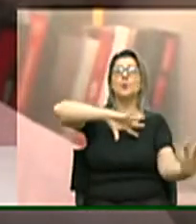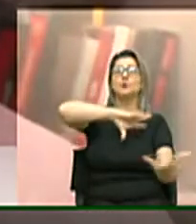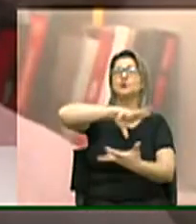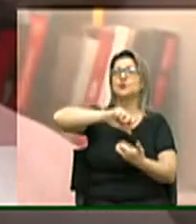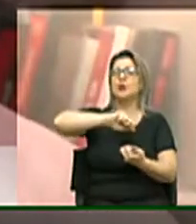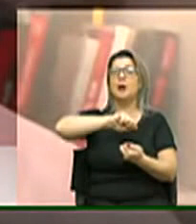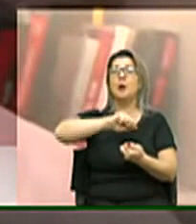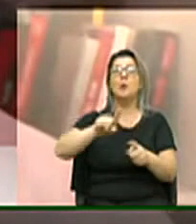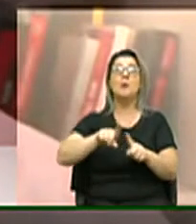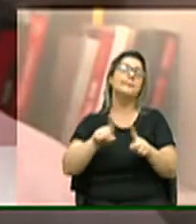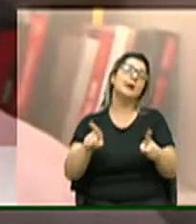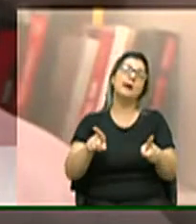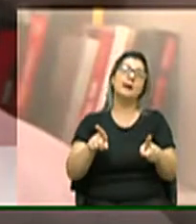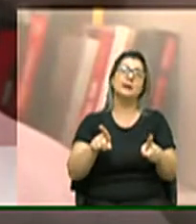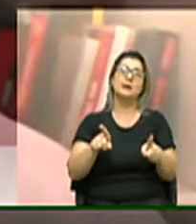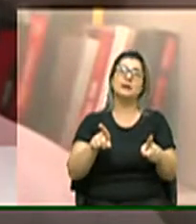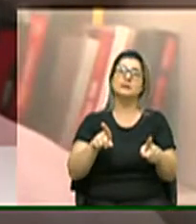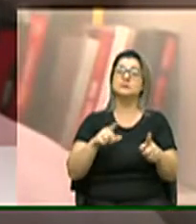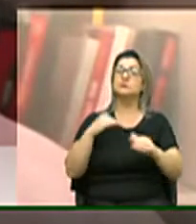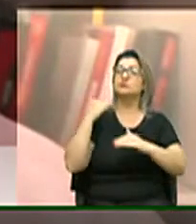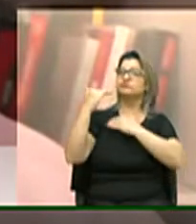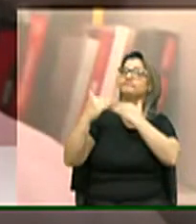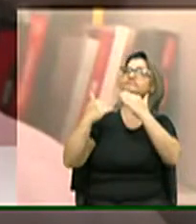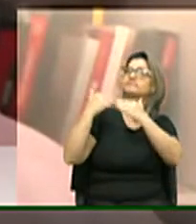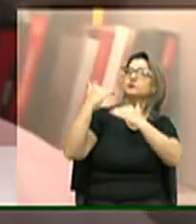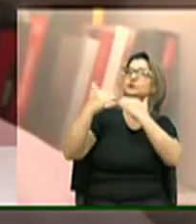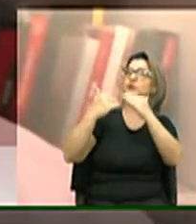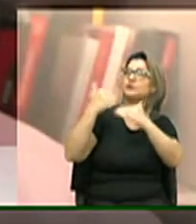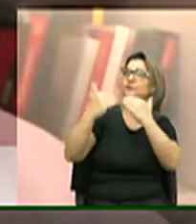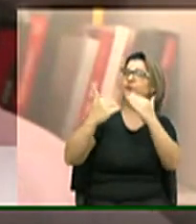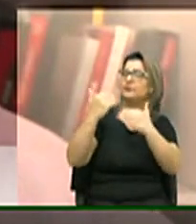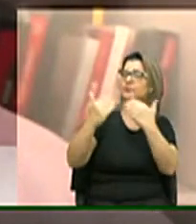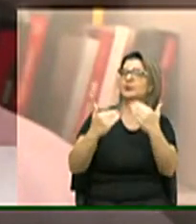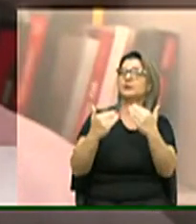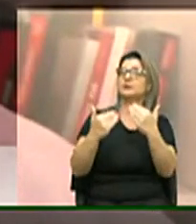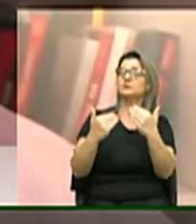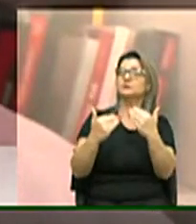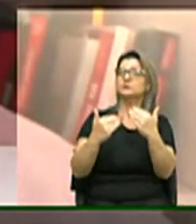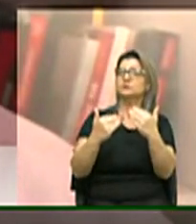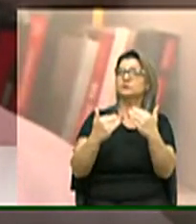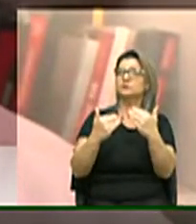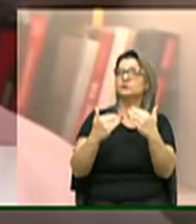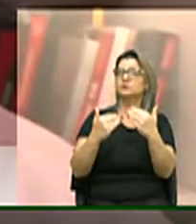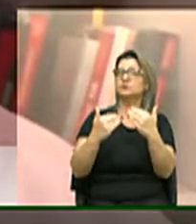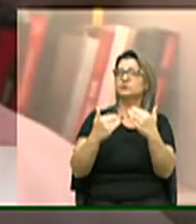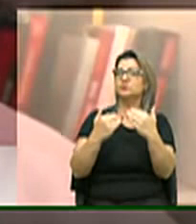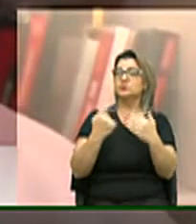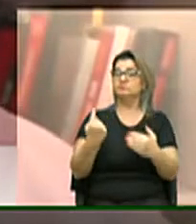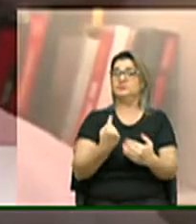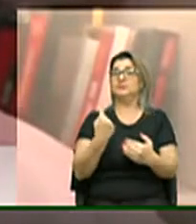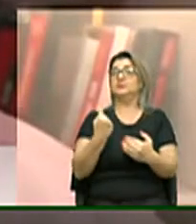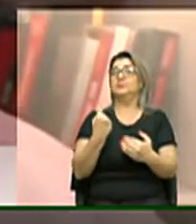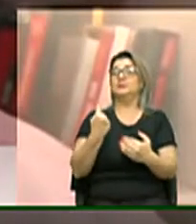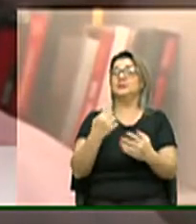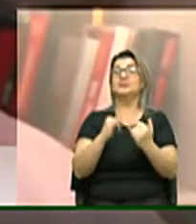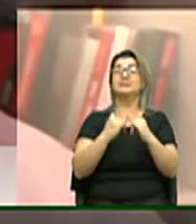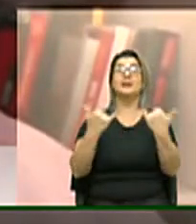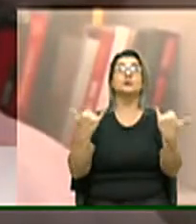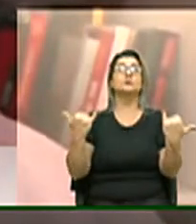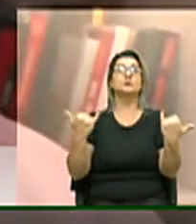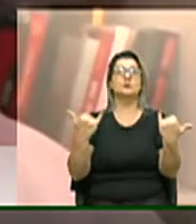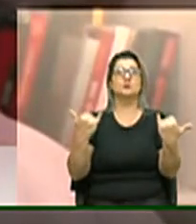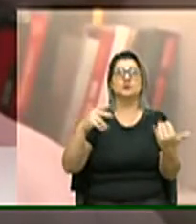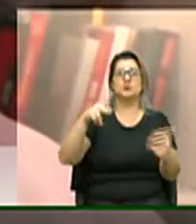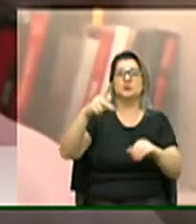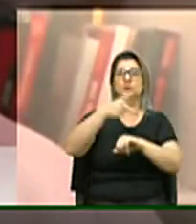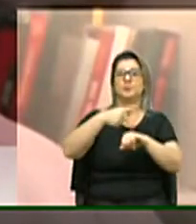uma startup de desenvolvimento e indução da independência tecnológica do país. Esse